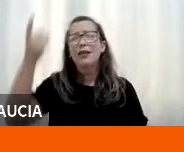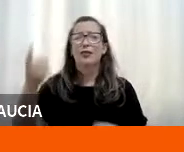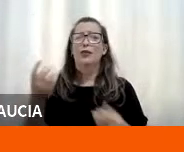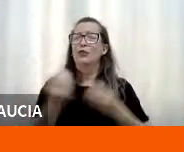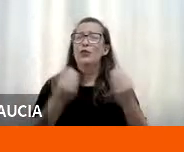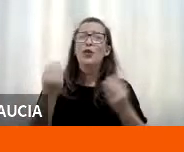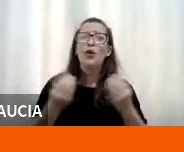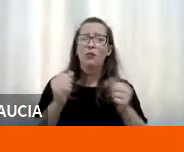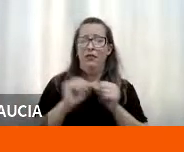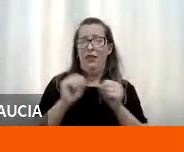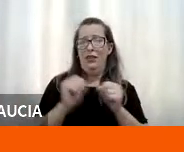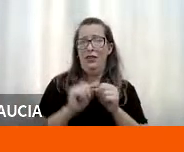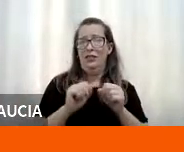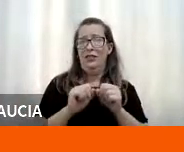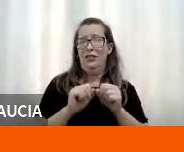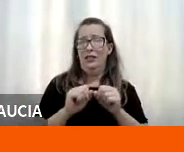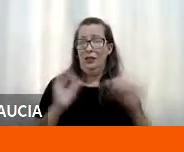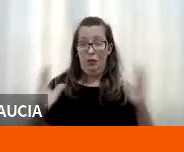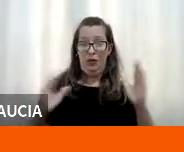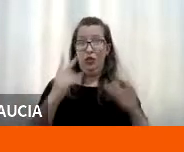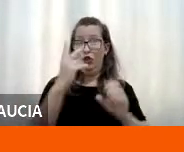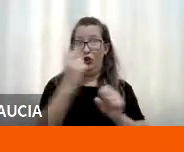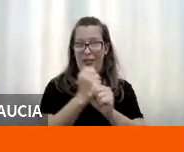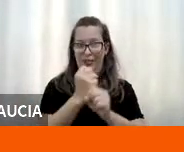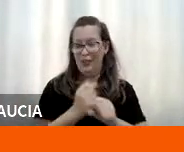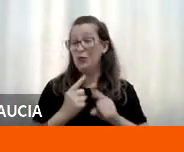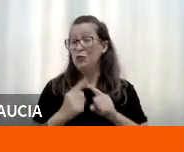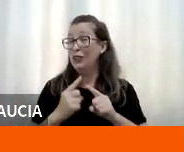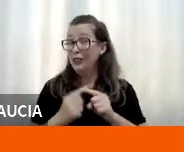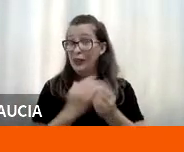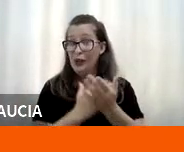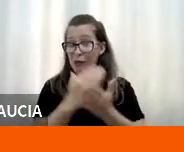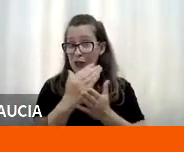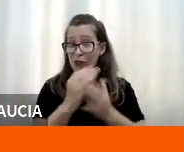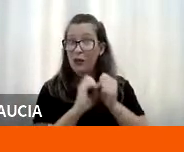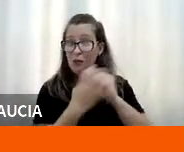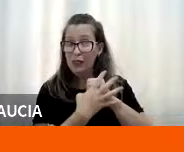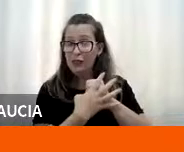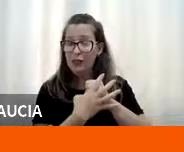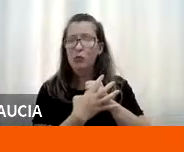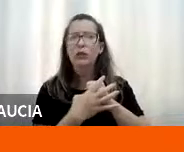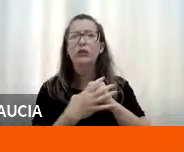Nossa opção, quando começou a pandemia, foi